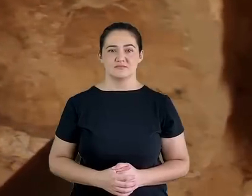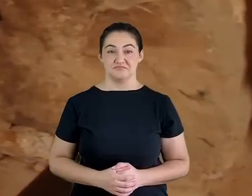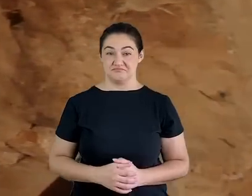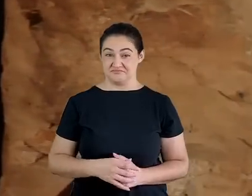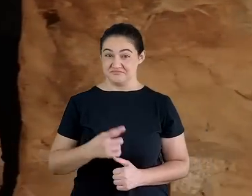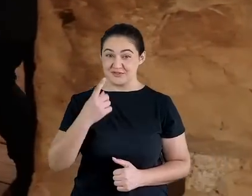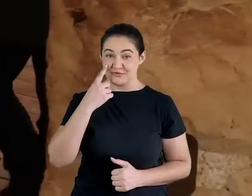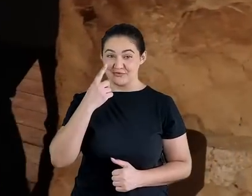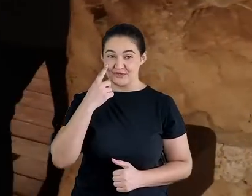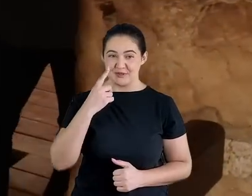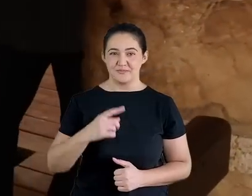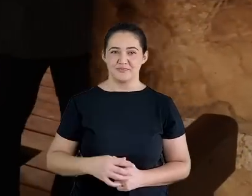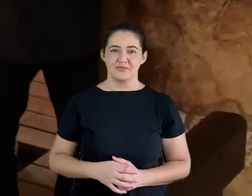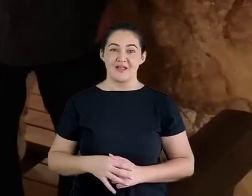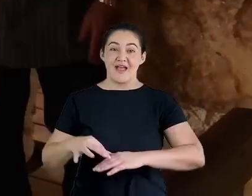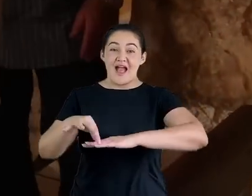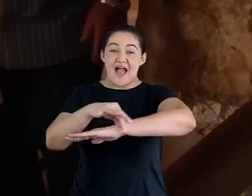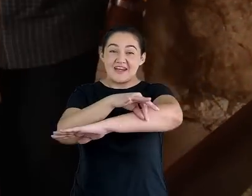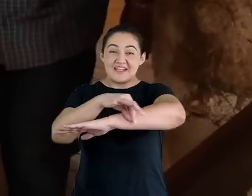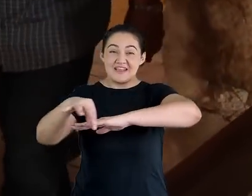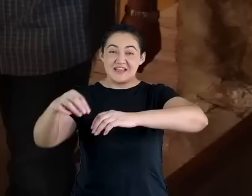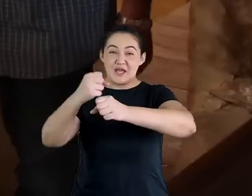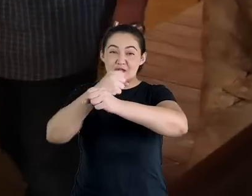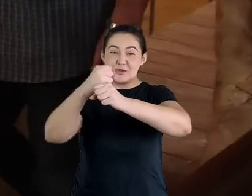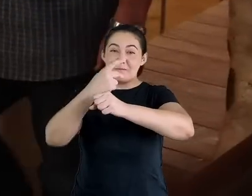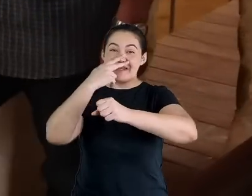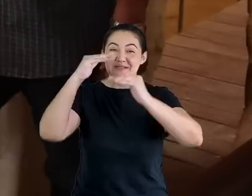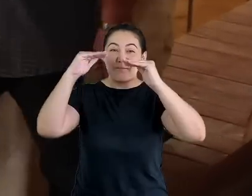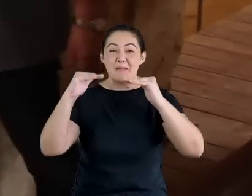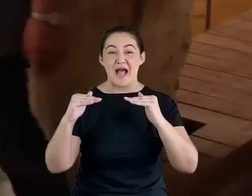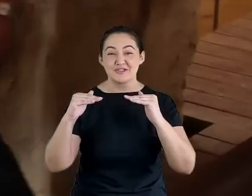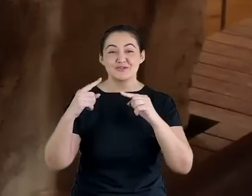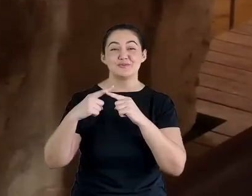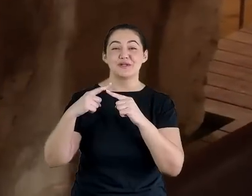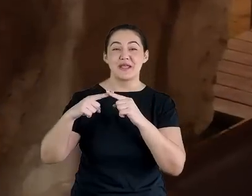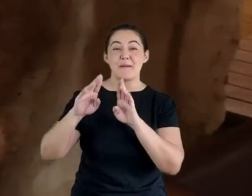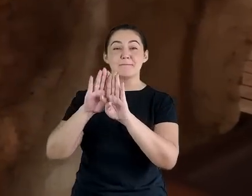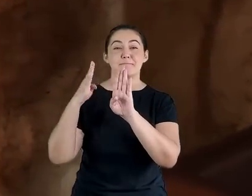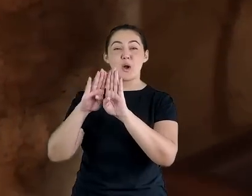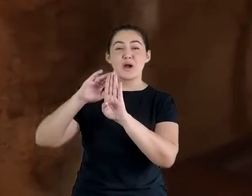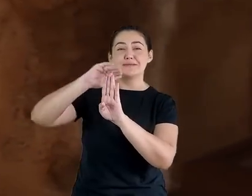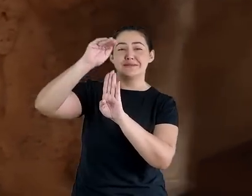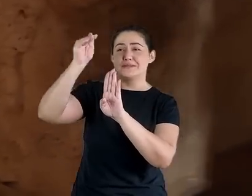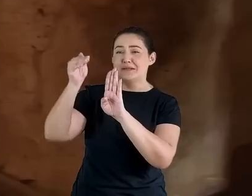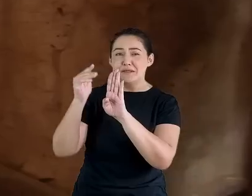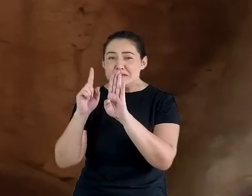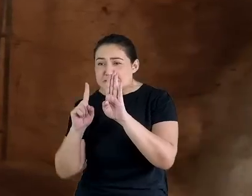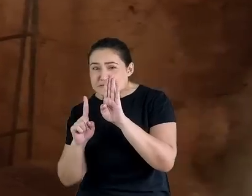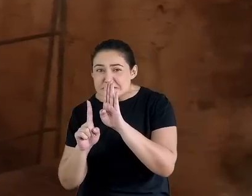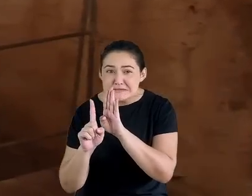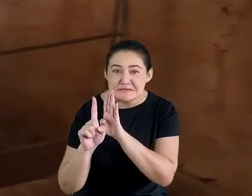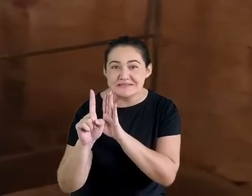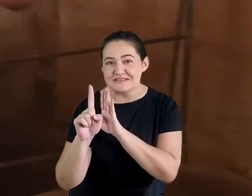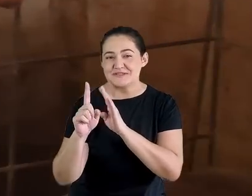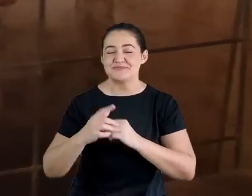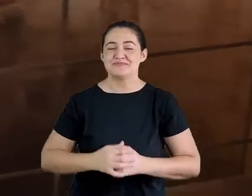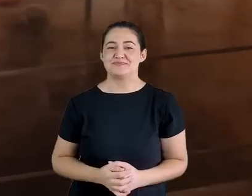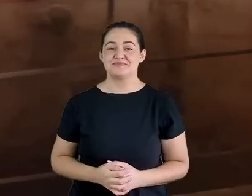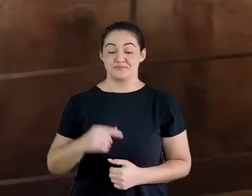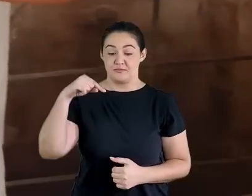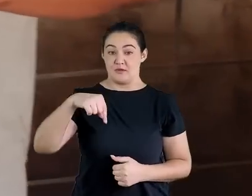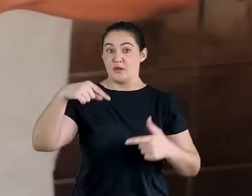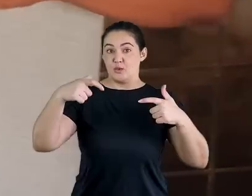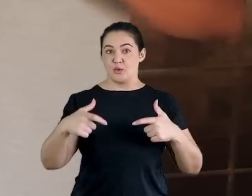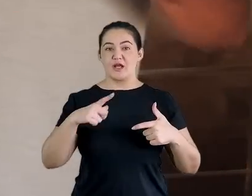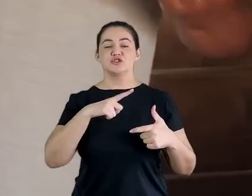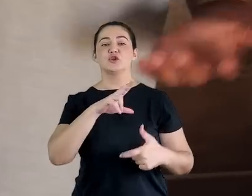Como você pode ver, os arquitetos de Herodes eram baixinhos. E aqui nesse lugar funcionava o caudário,